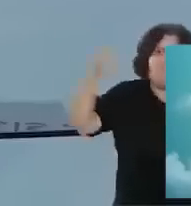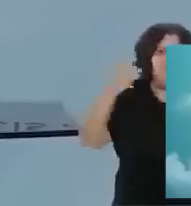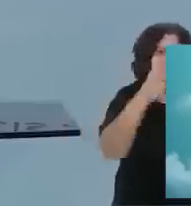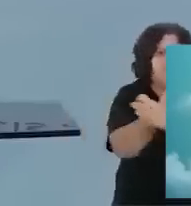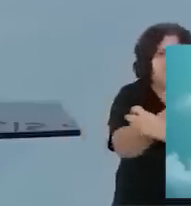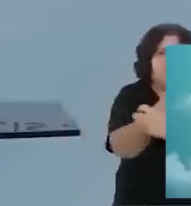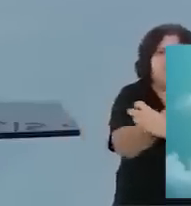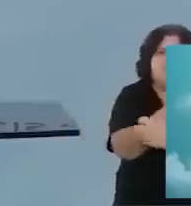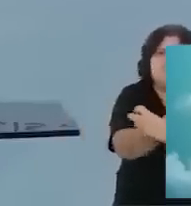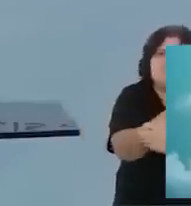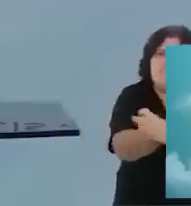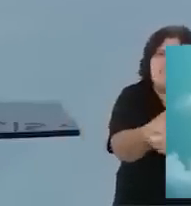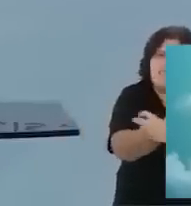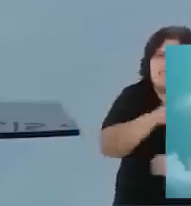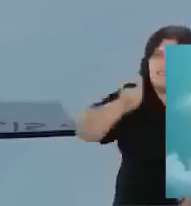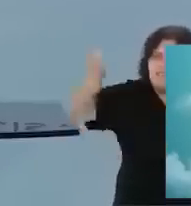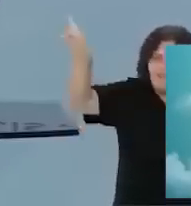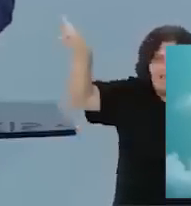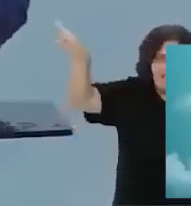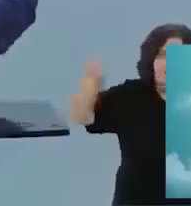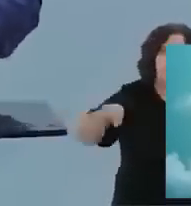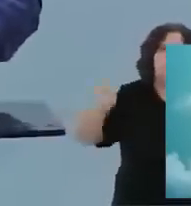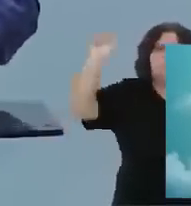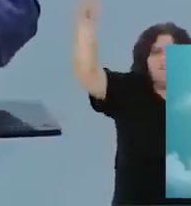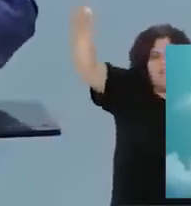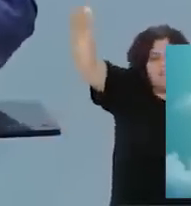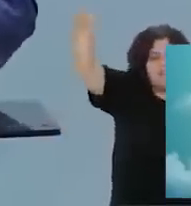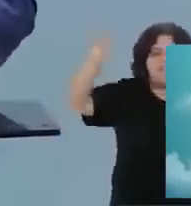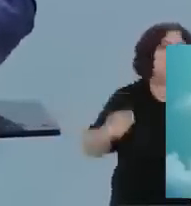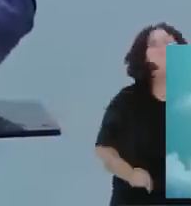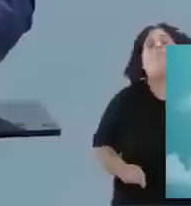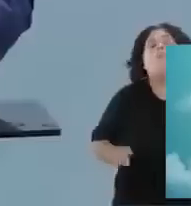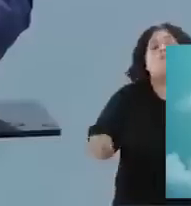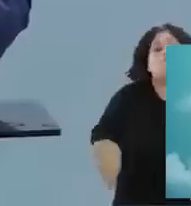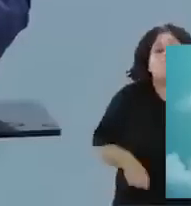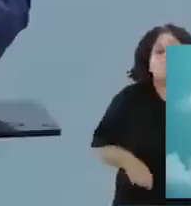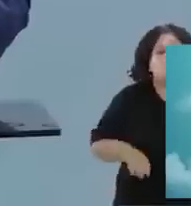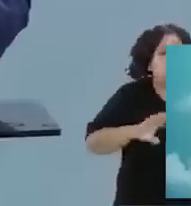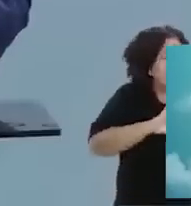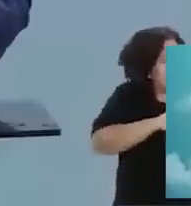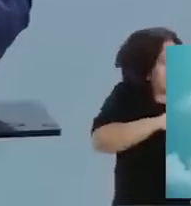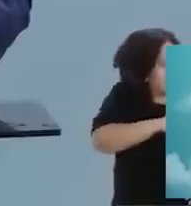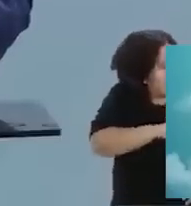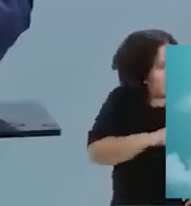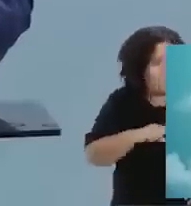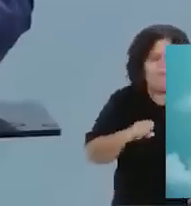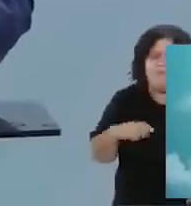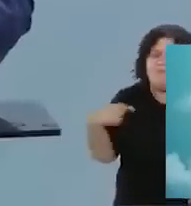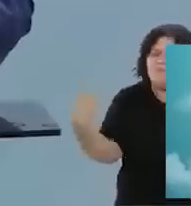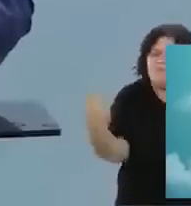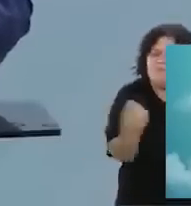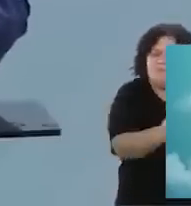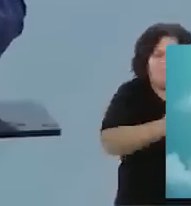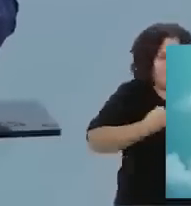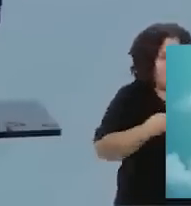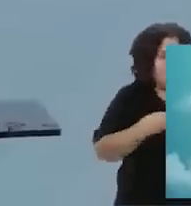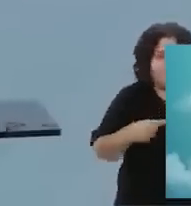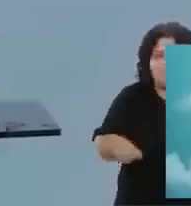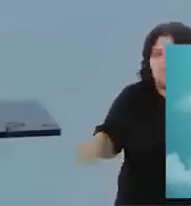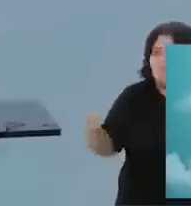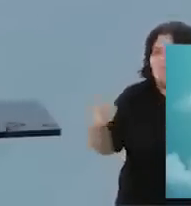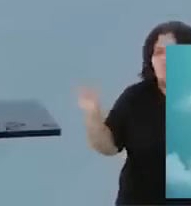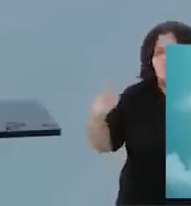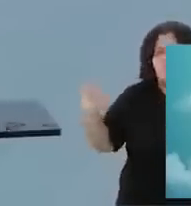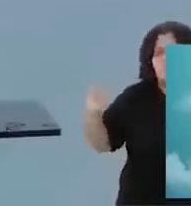palavra aqui, no capítulo 12, versículo 10, amai-vos cordialmente uns aos outros com amor fraternal,